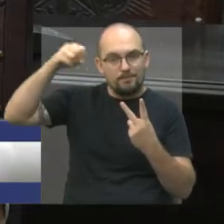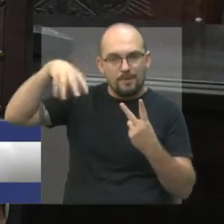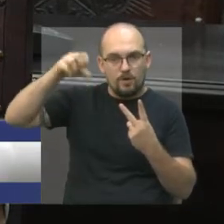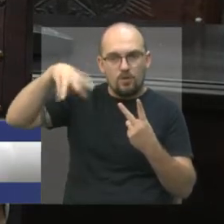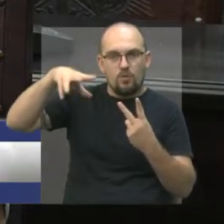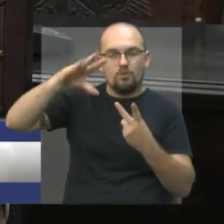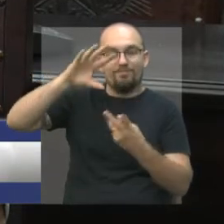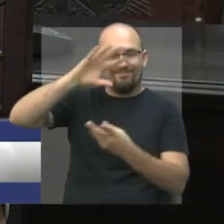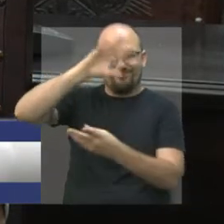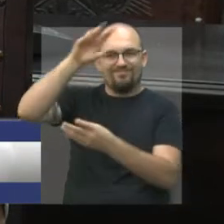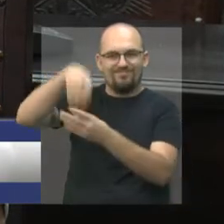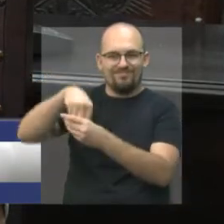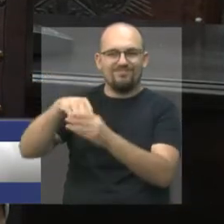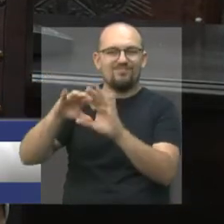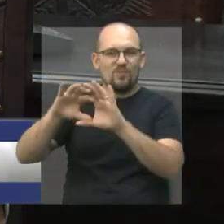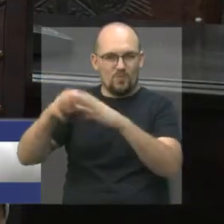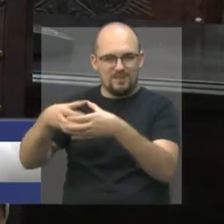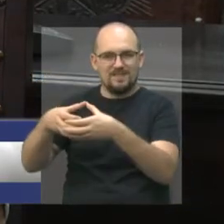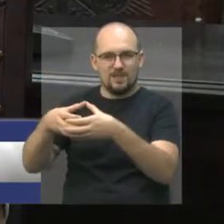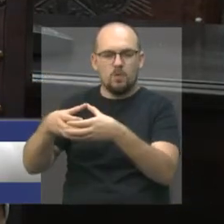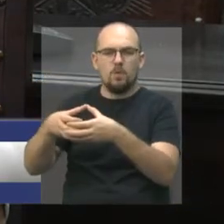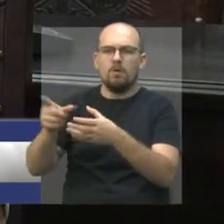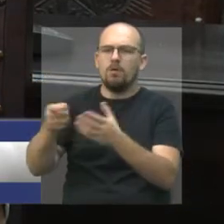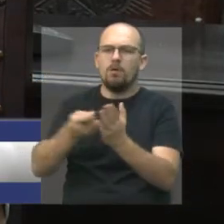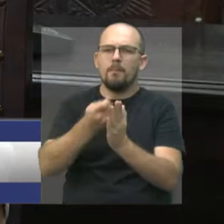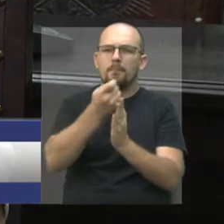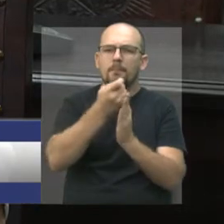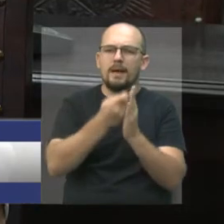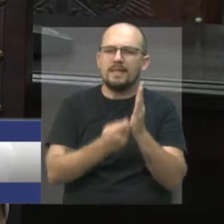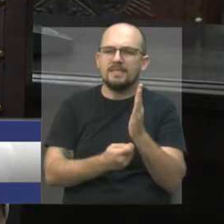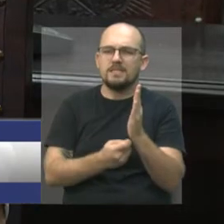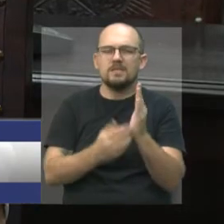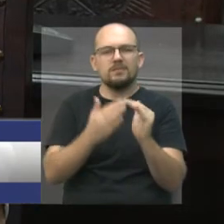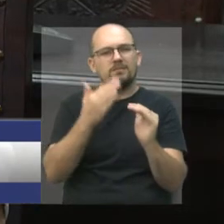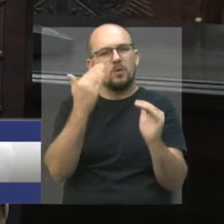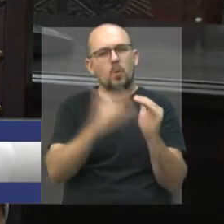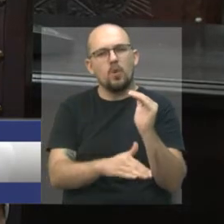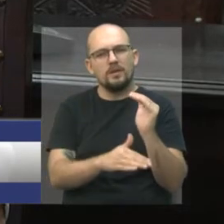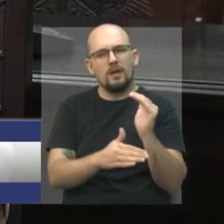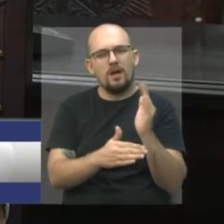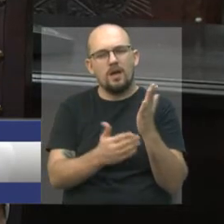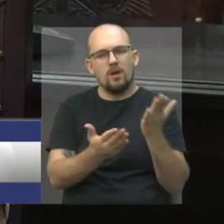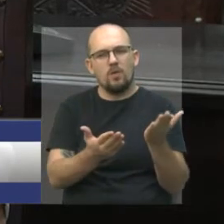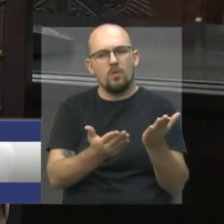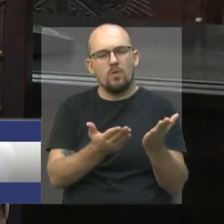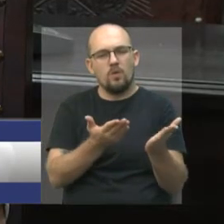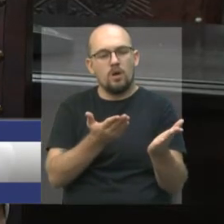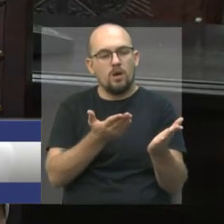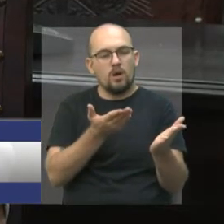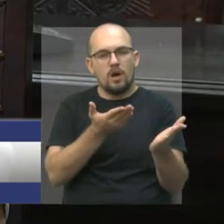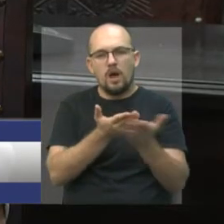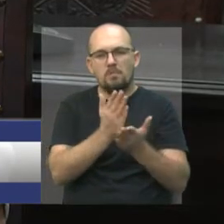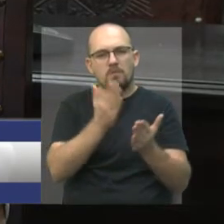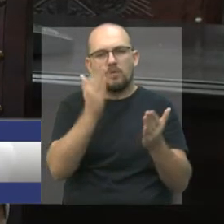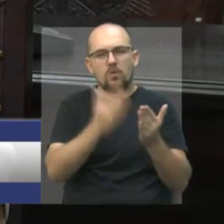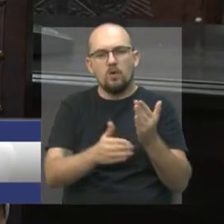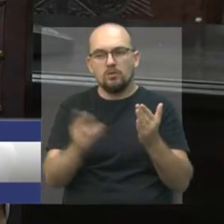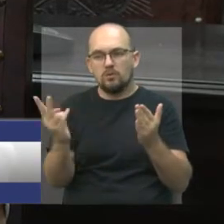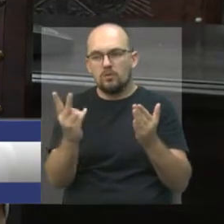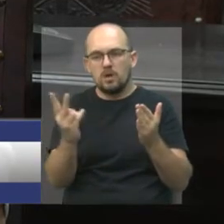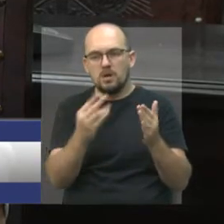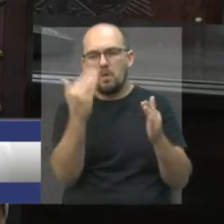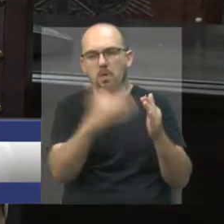comissão, dá o parecer contrário à aprovação dessas emendas, à